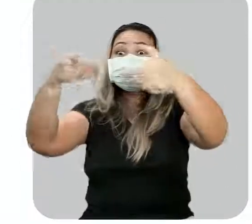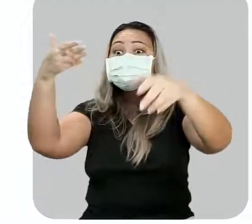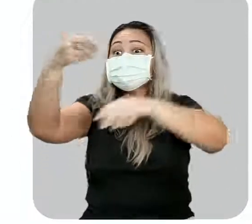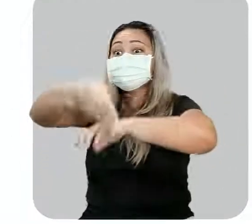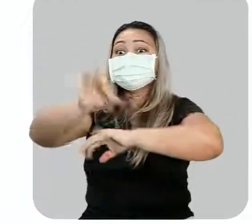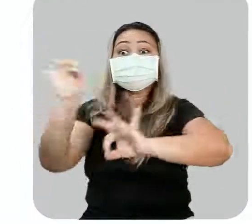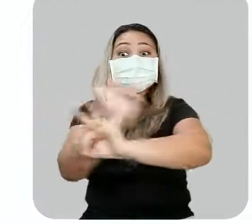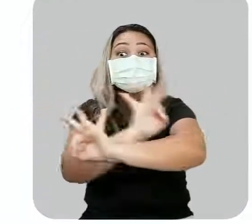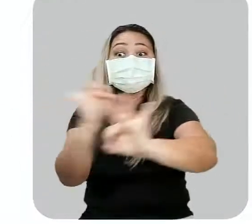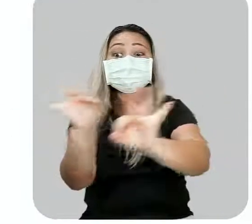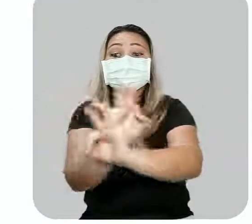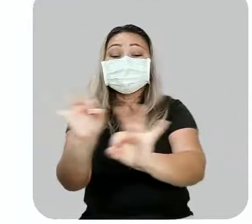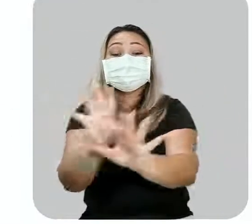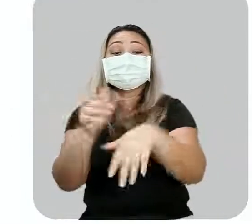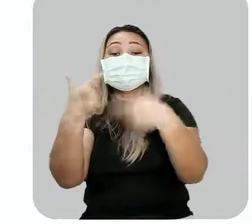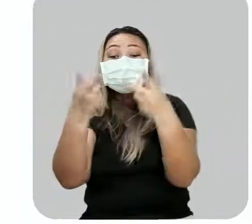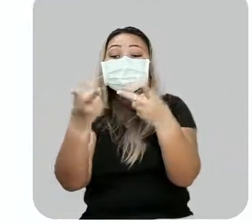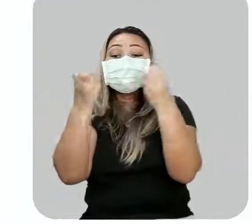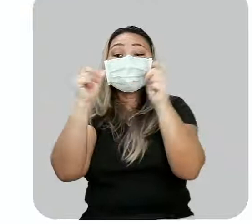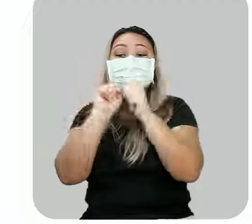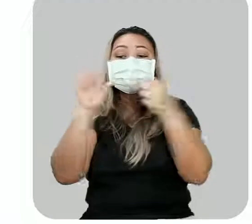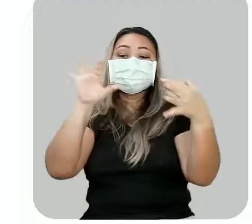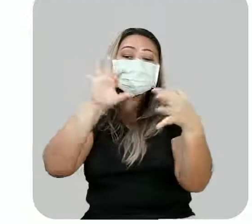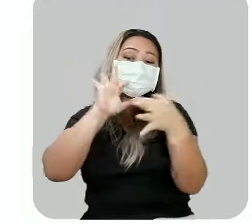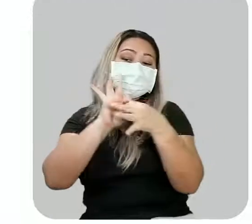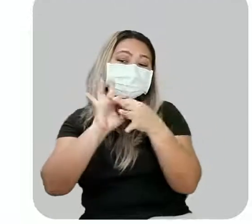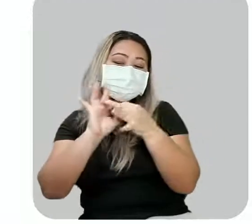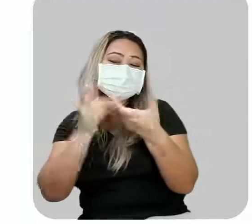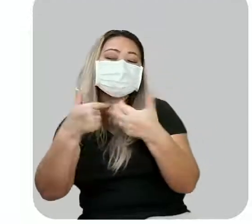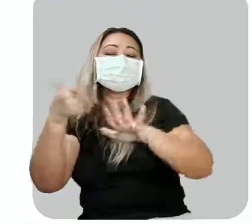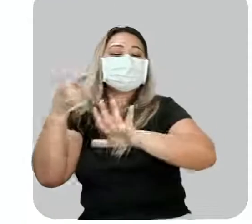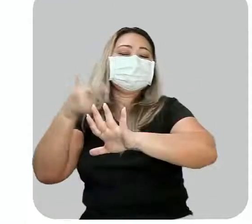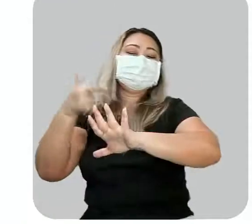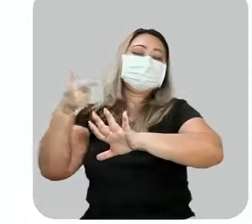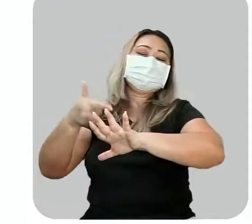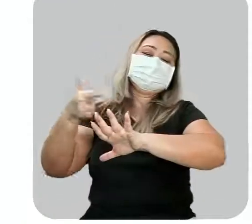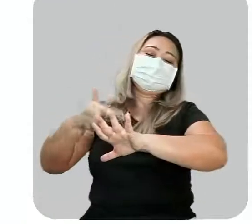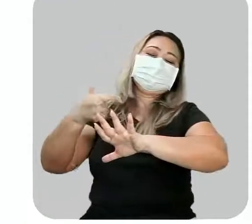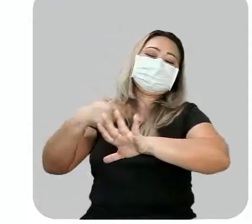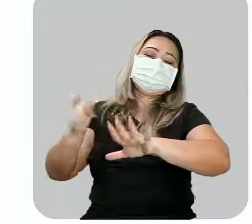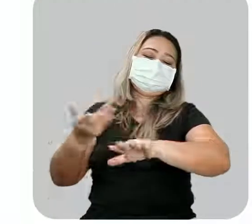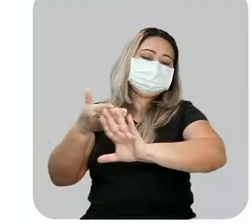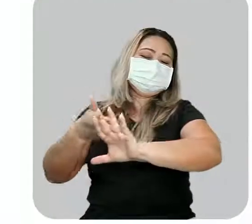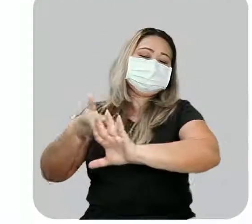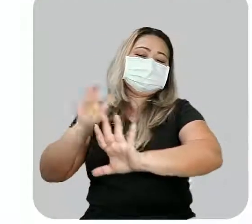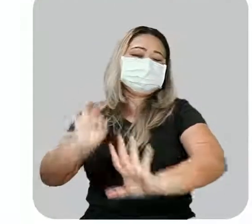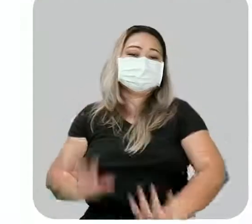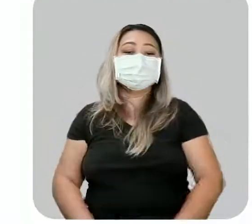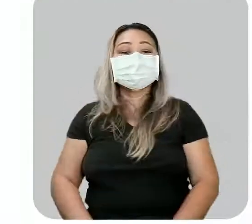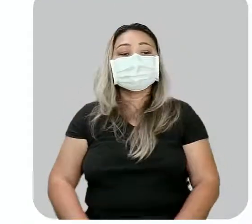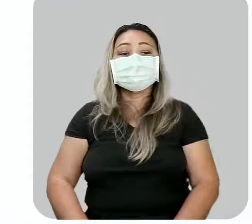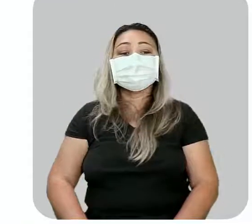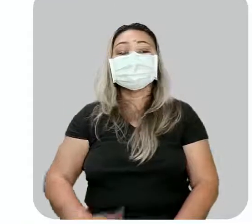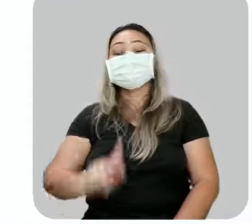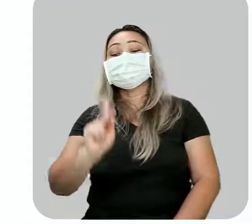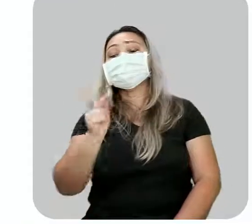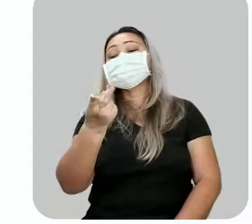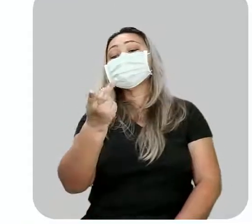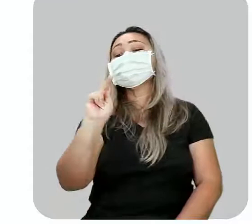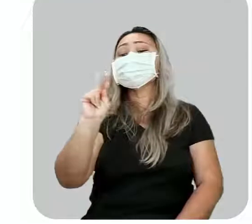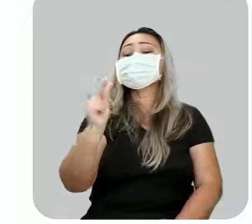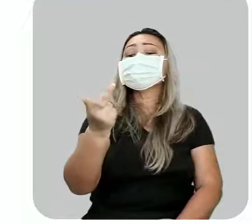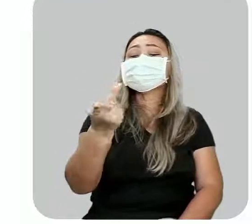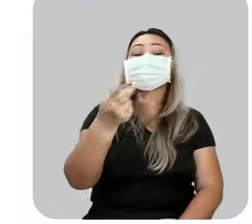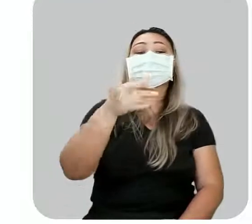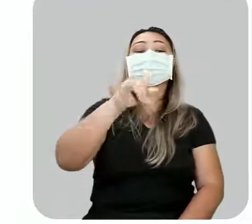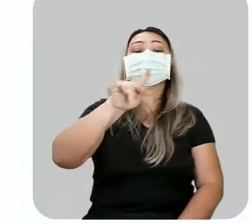algum. Você percebe, né, pelo contexto que está sendo irônico. Hipérbole, o que não